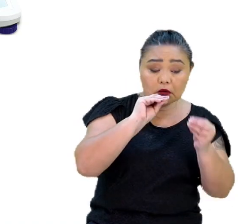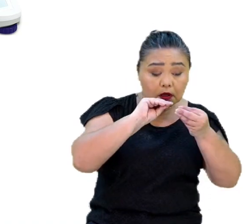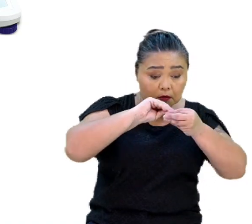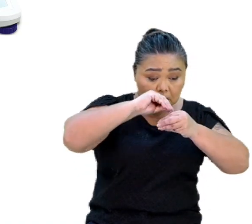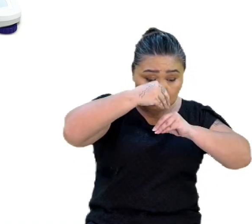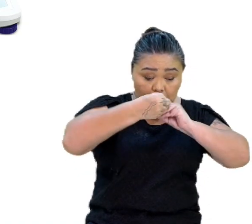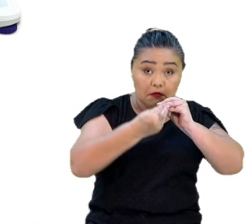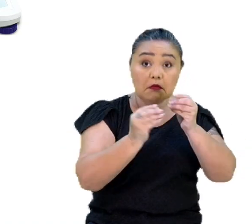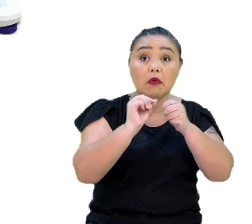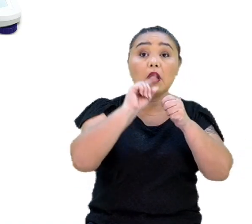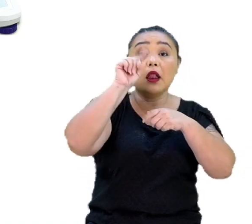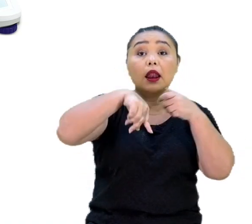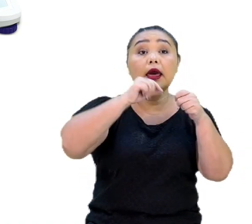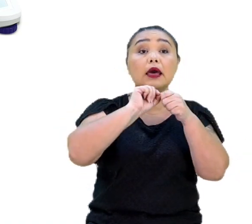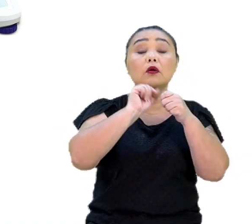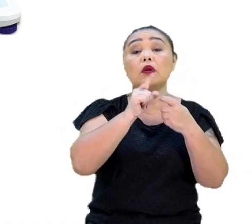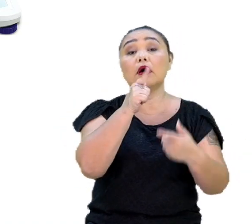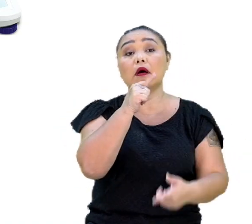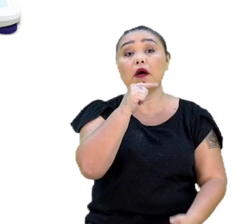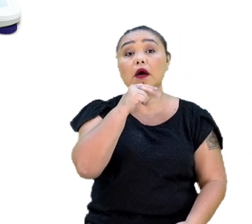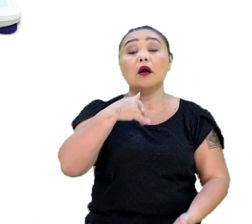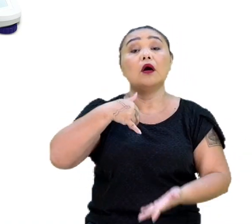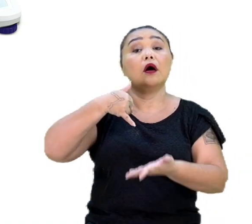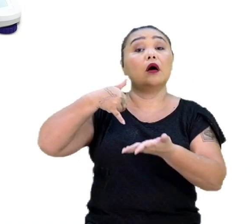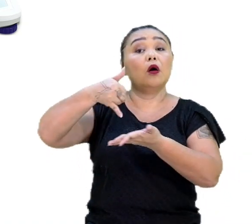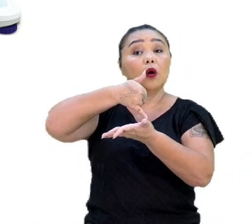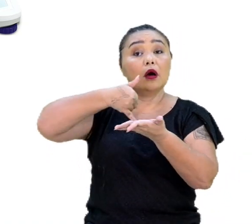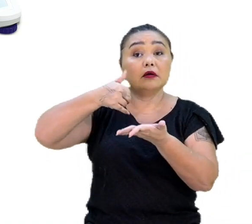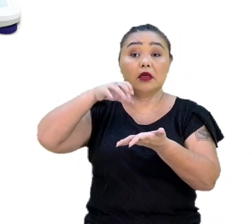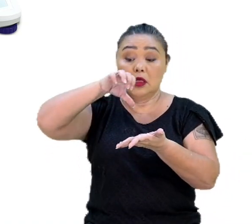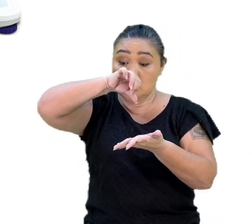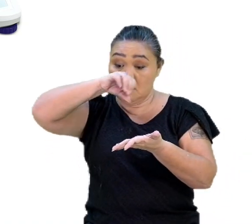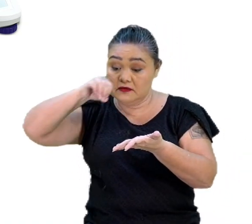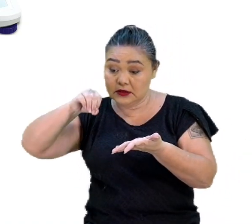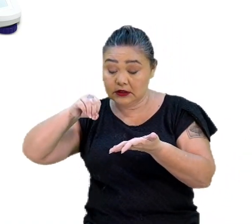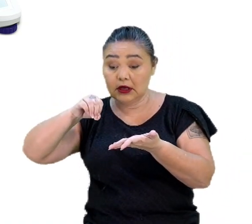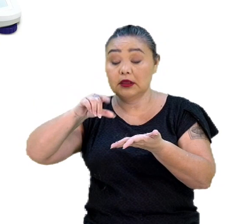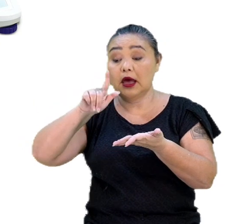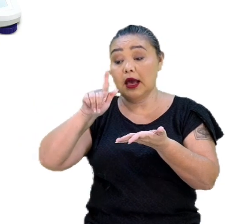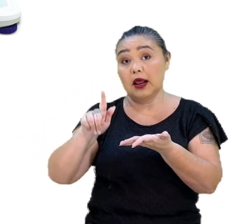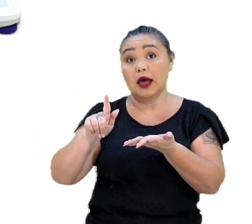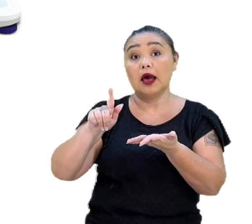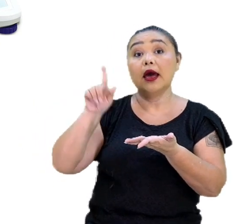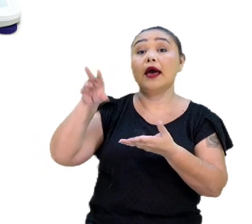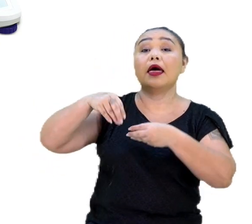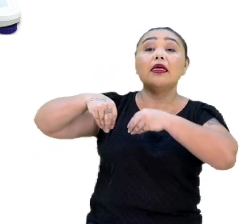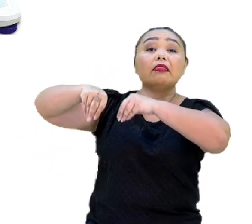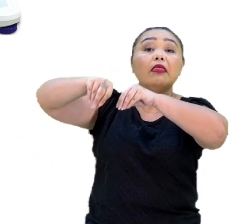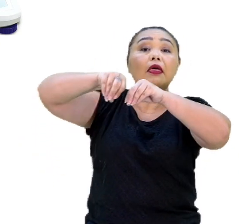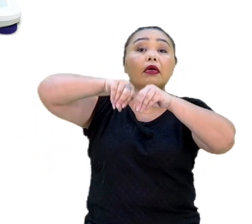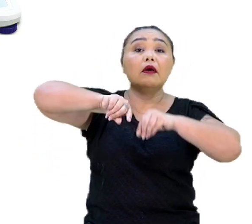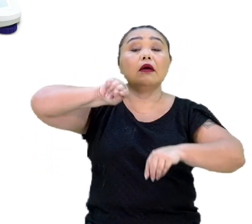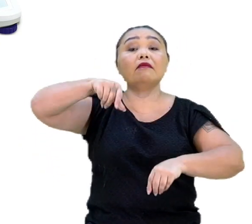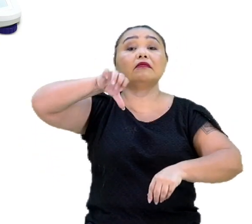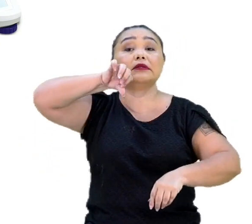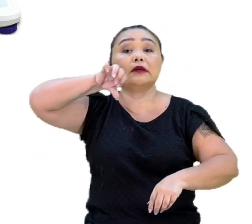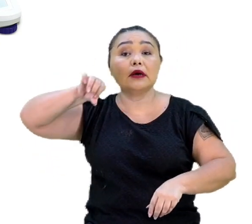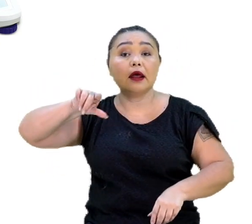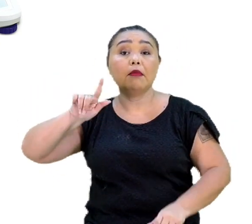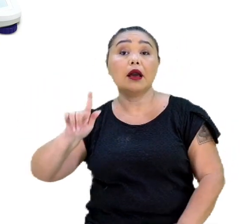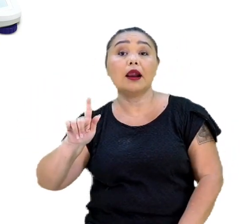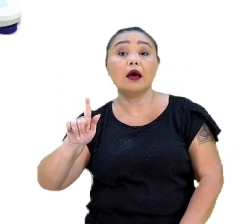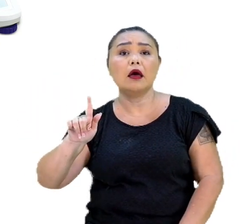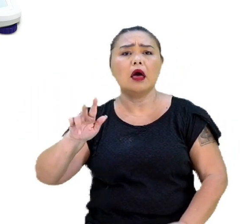água. Para o óleo, nós vamos ter 900 gramas. E para a areia, nós vamos ter 1900 gramas.